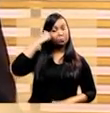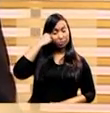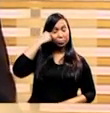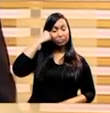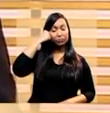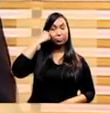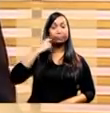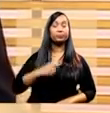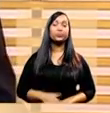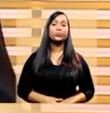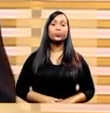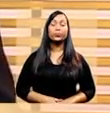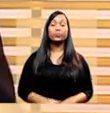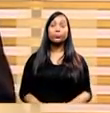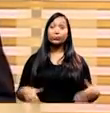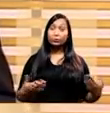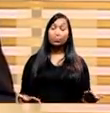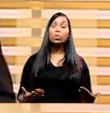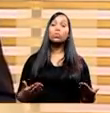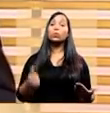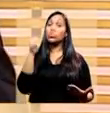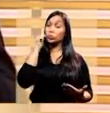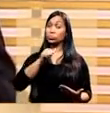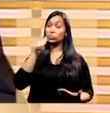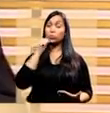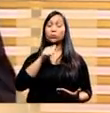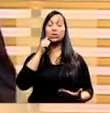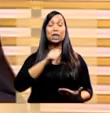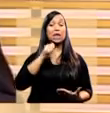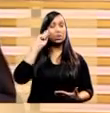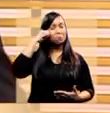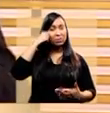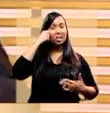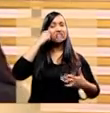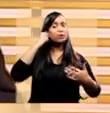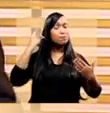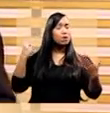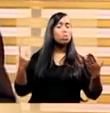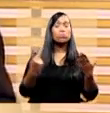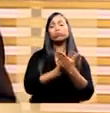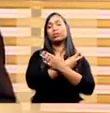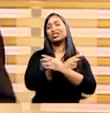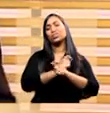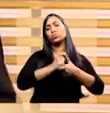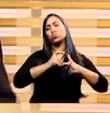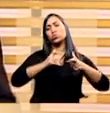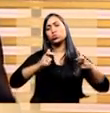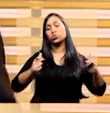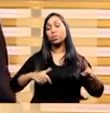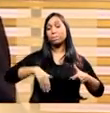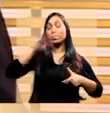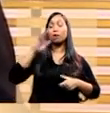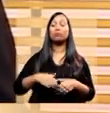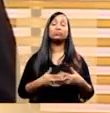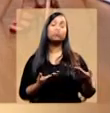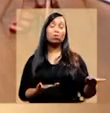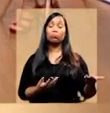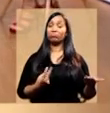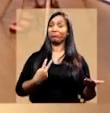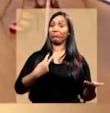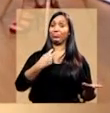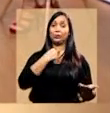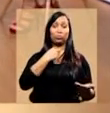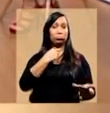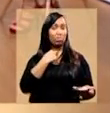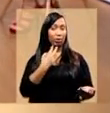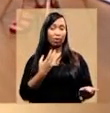de mortes entre mulheres negras. Elas são mais ainda vitimizadas com relação a essa violência. Não, eu acho que não dá